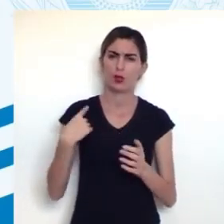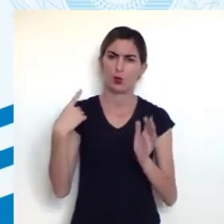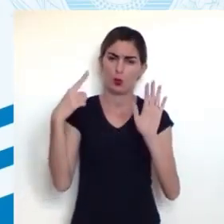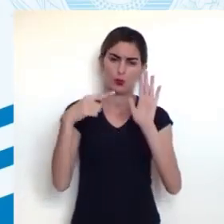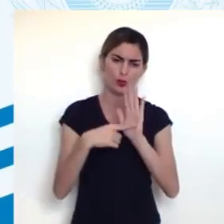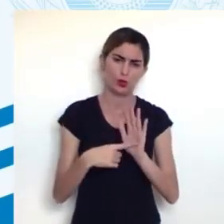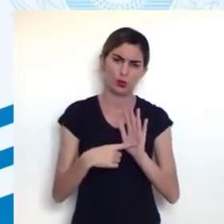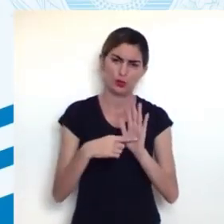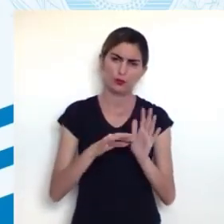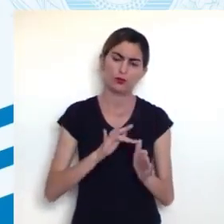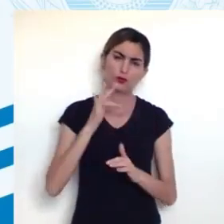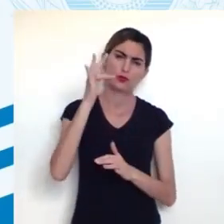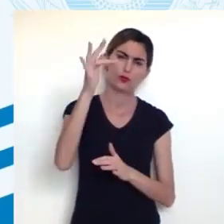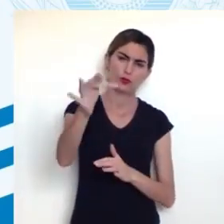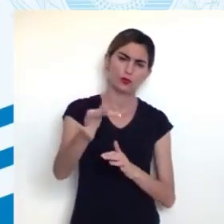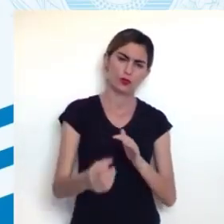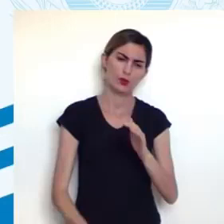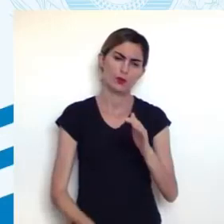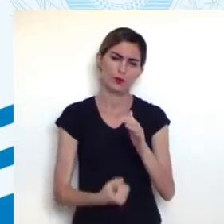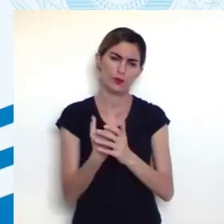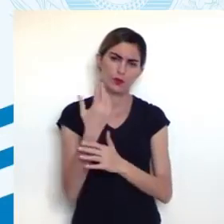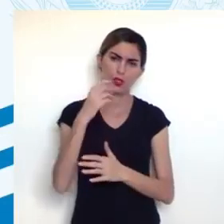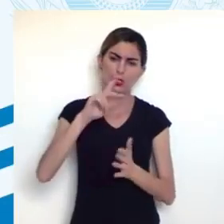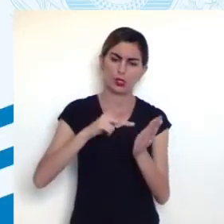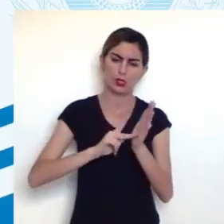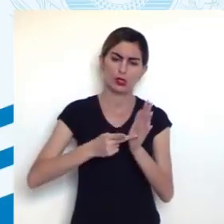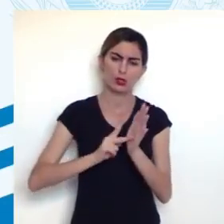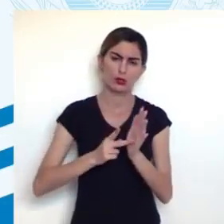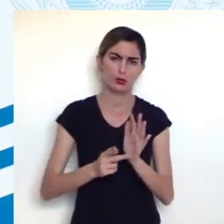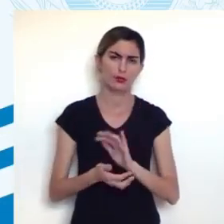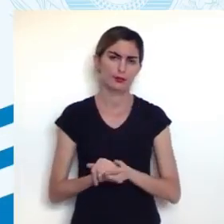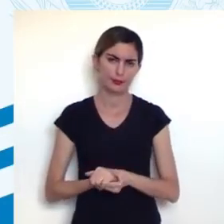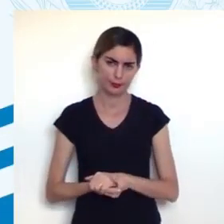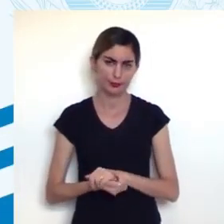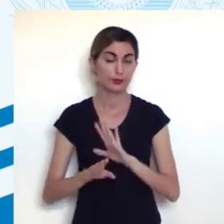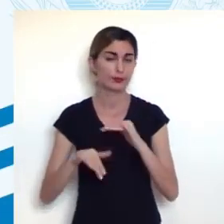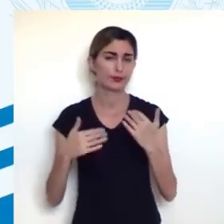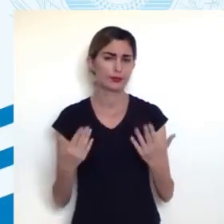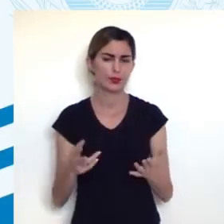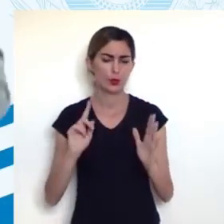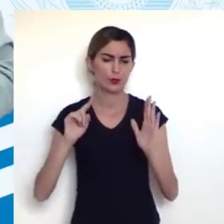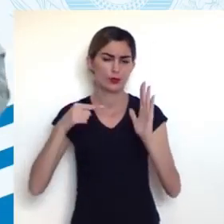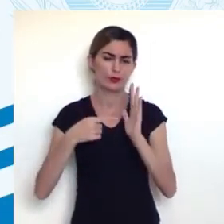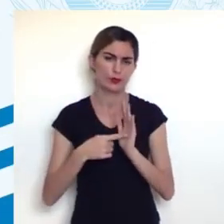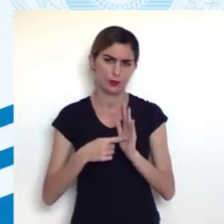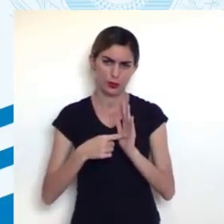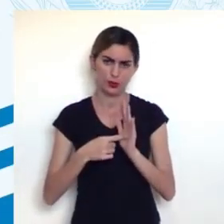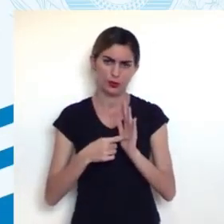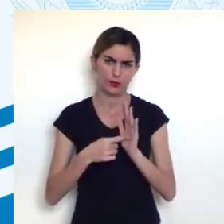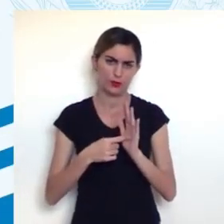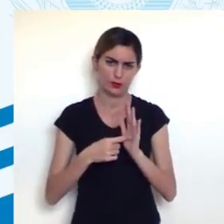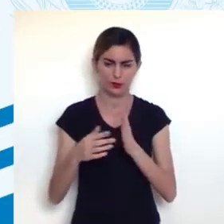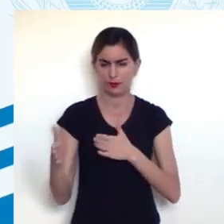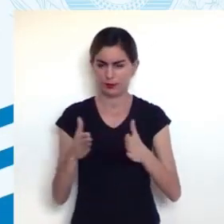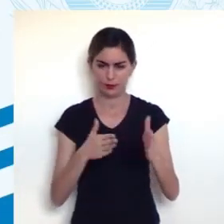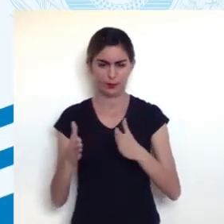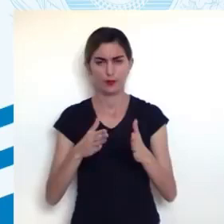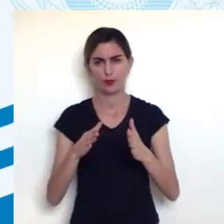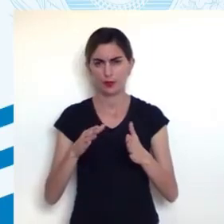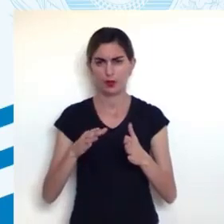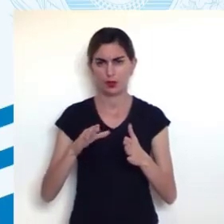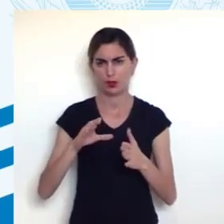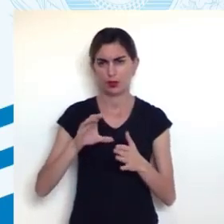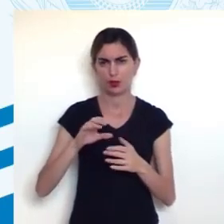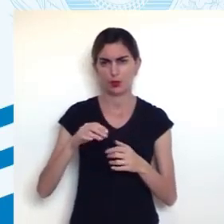pretexto de futuramente consolidar os sindicatos. Então, objetivos e características do movimento